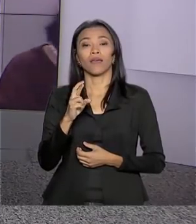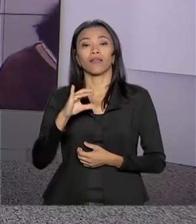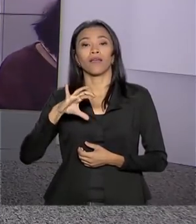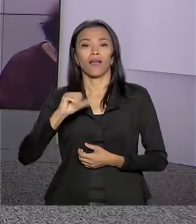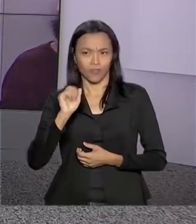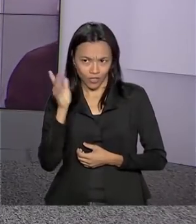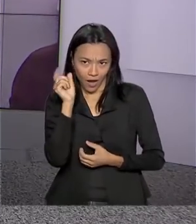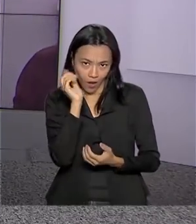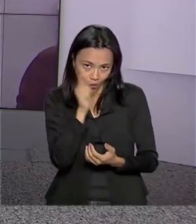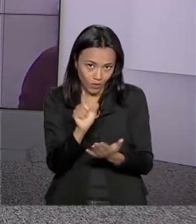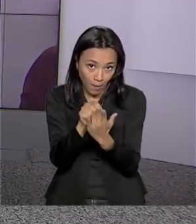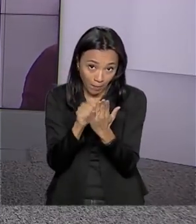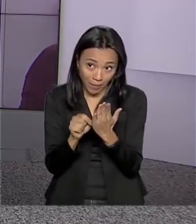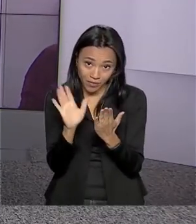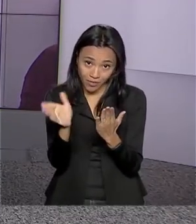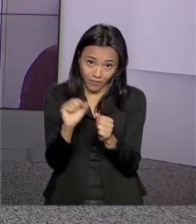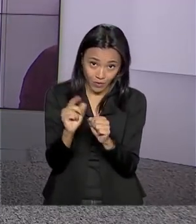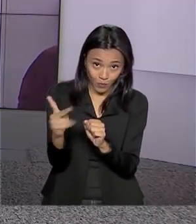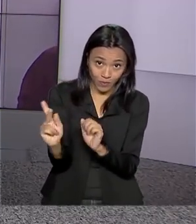bom dia